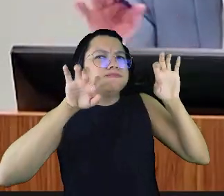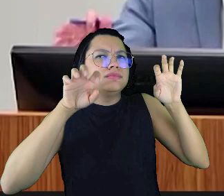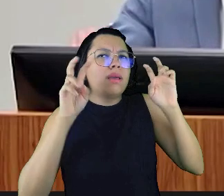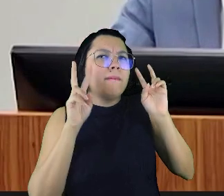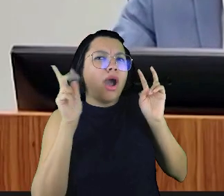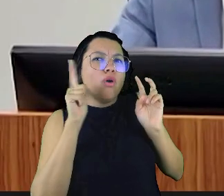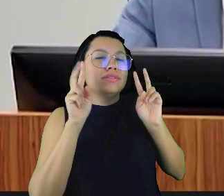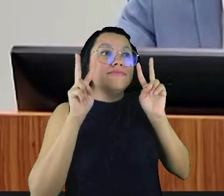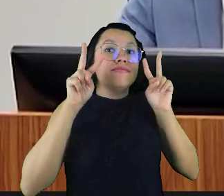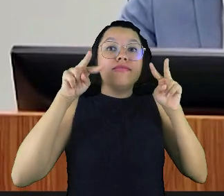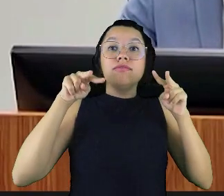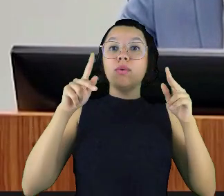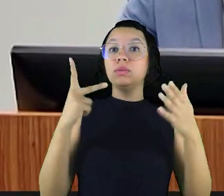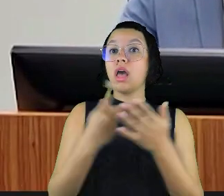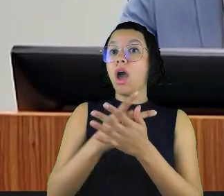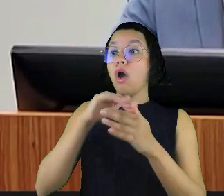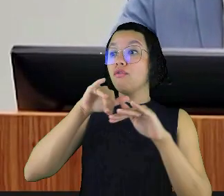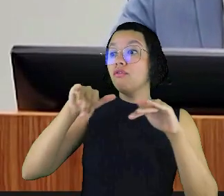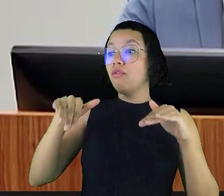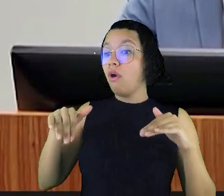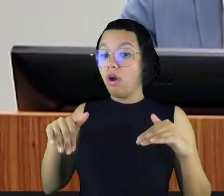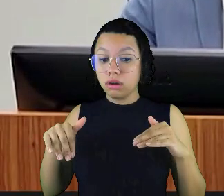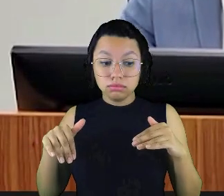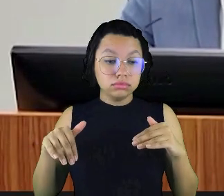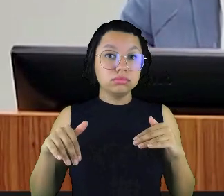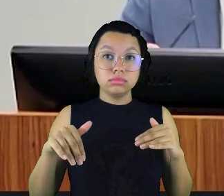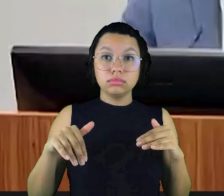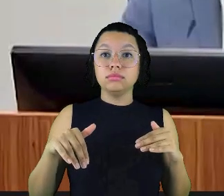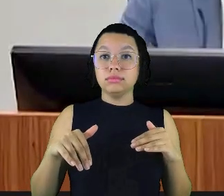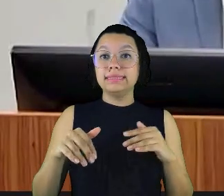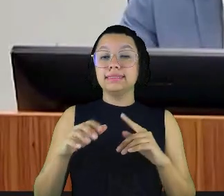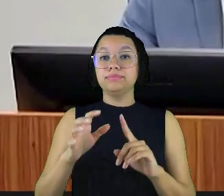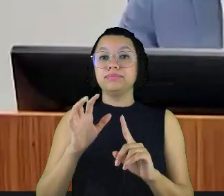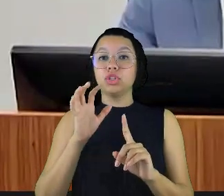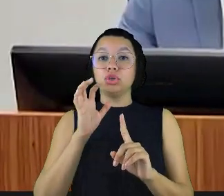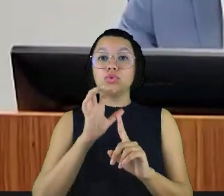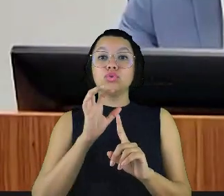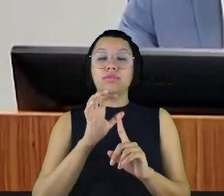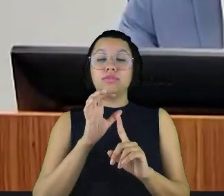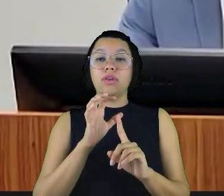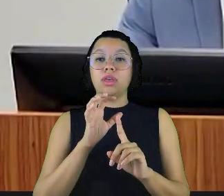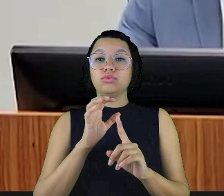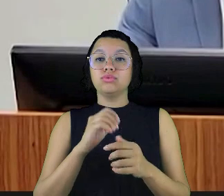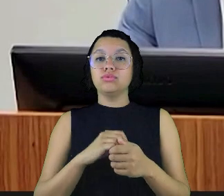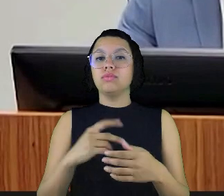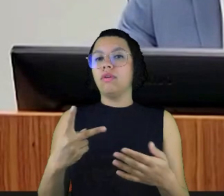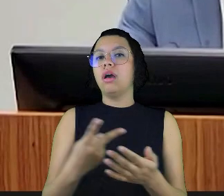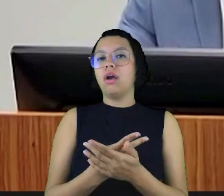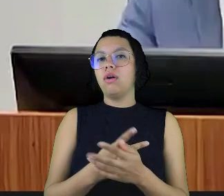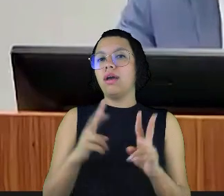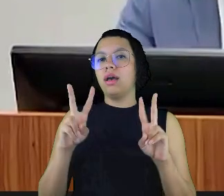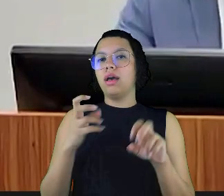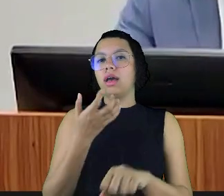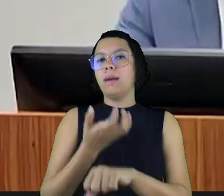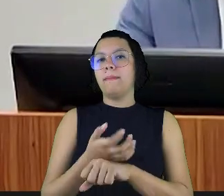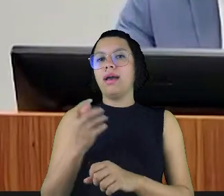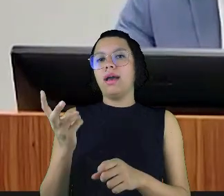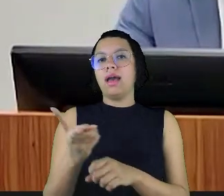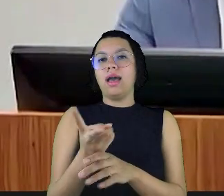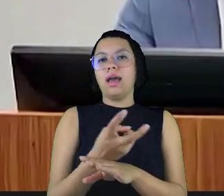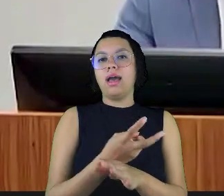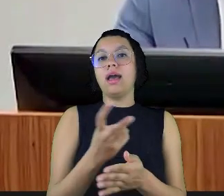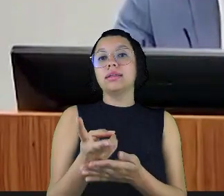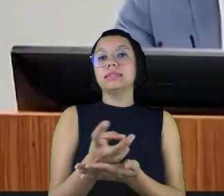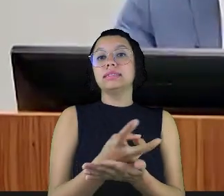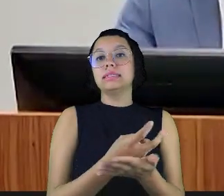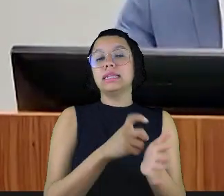e dos efeitos que as decisões em matéria tributária vêm causando em termos de